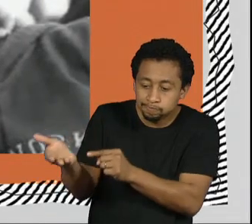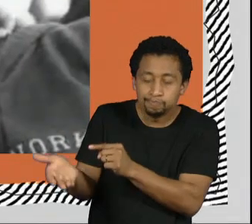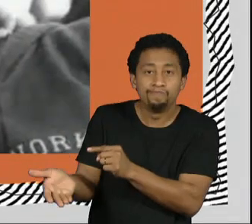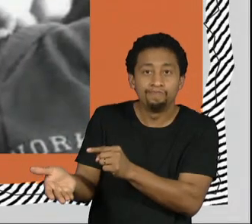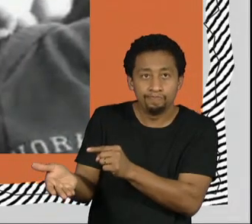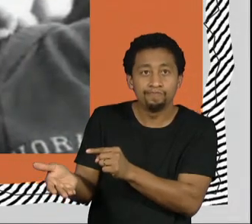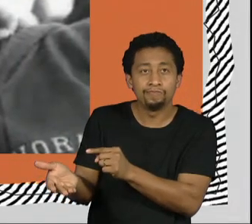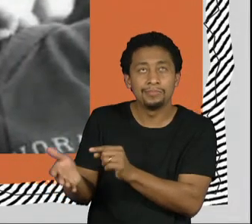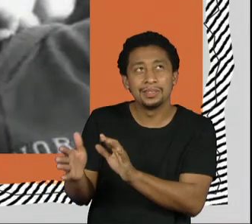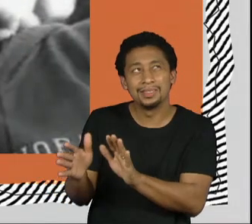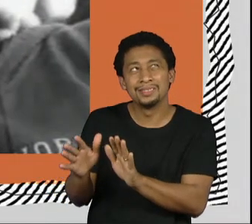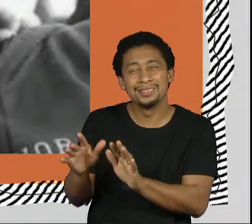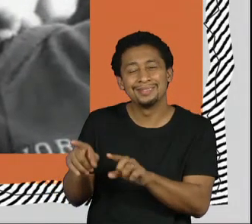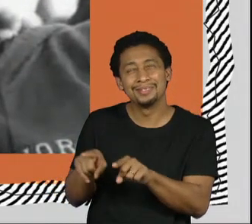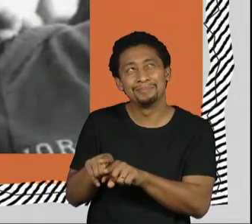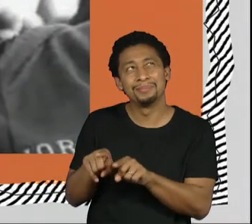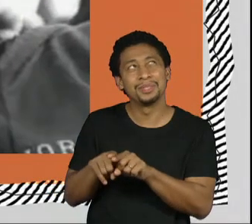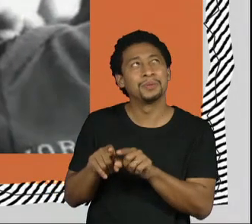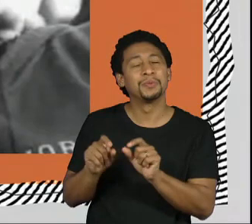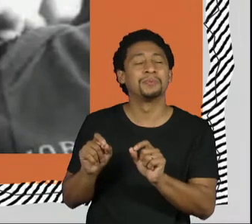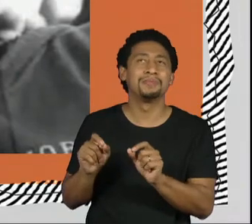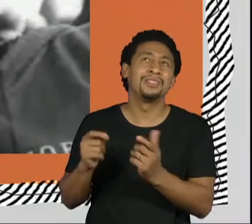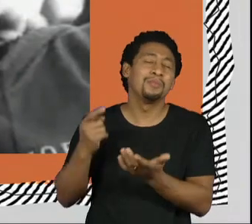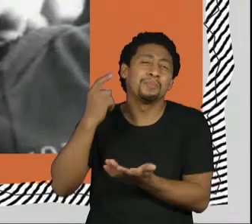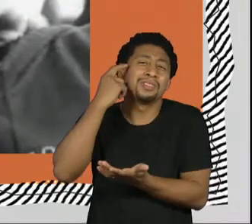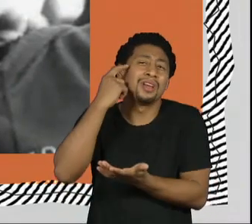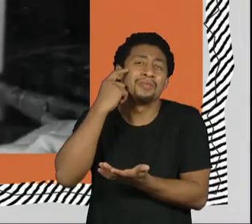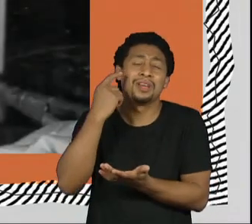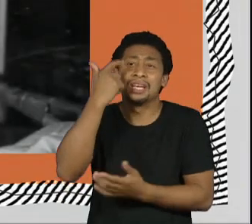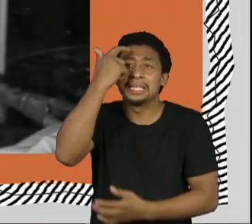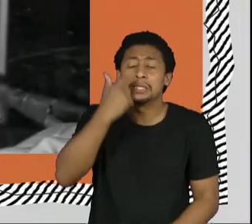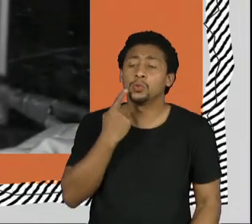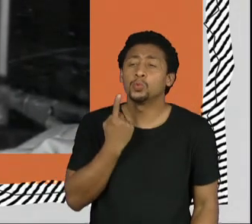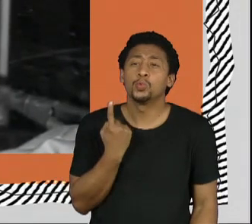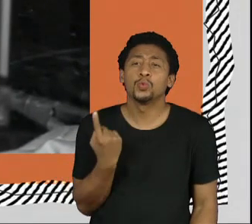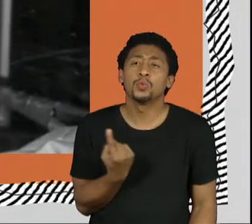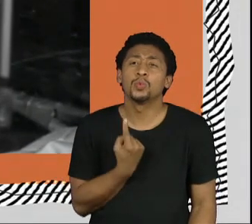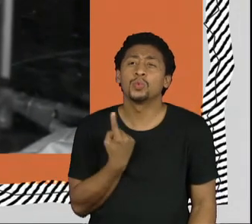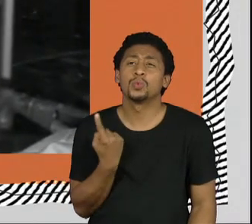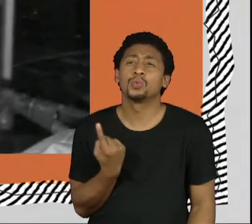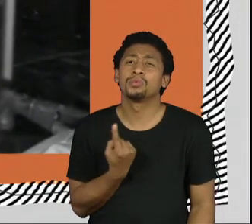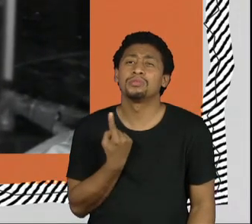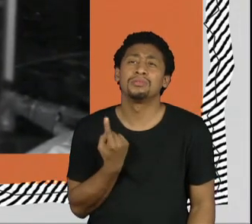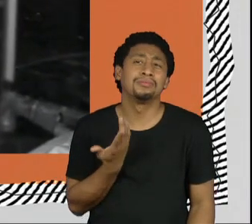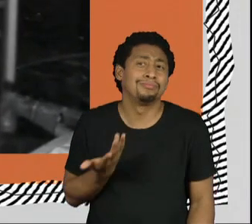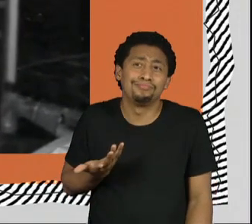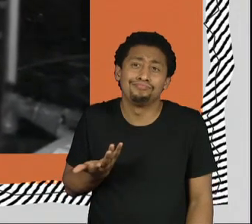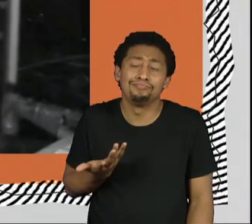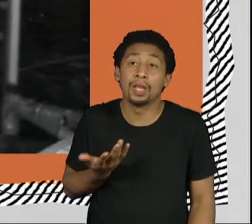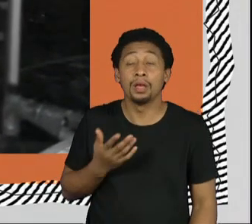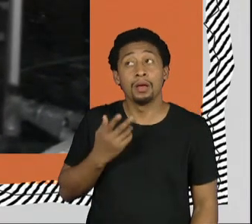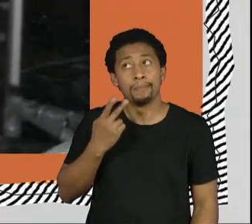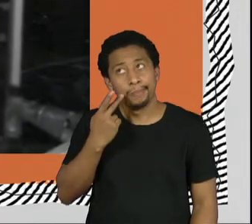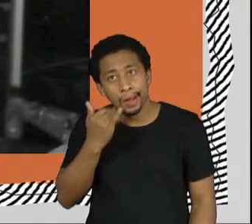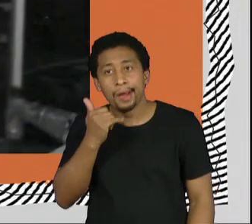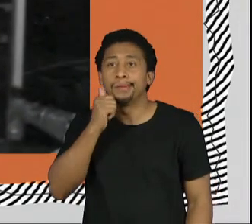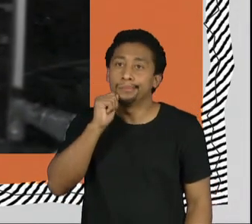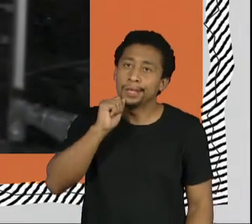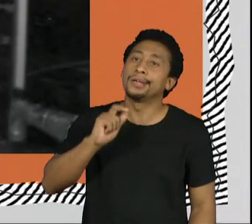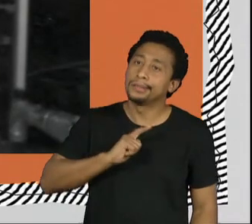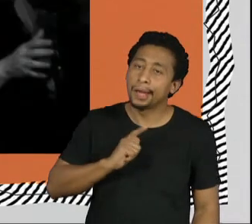porque o seu Pacheco é sozinho no mundo independente de ter amigos e tem muita paz